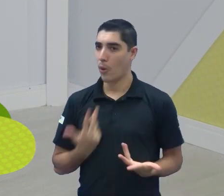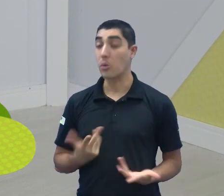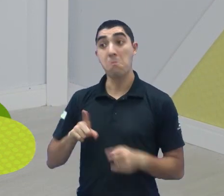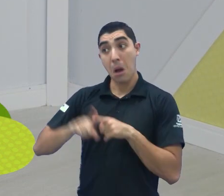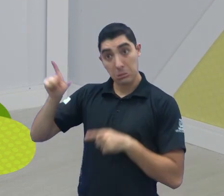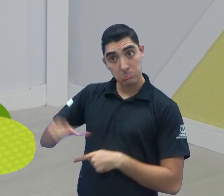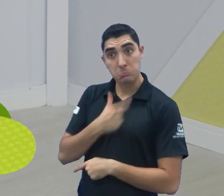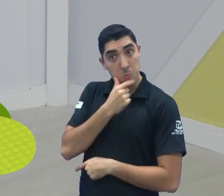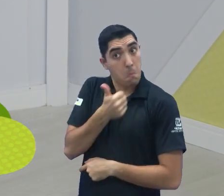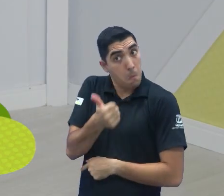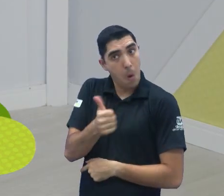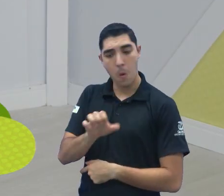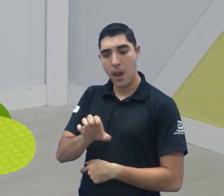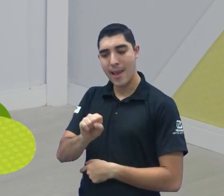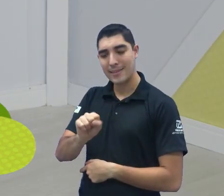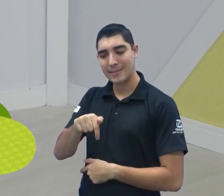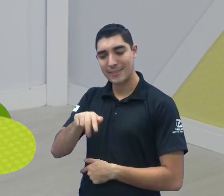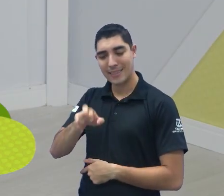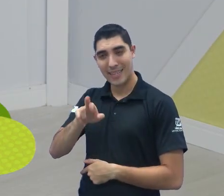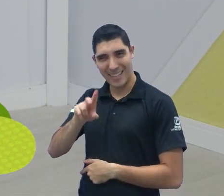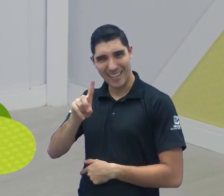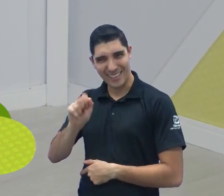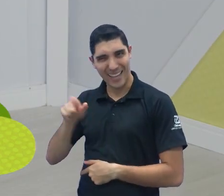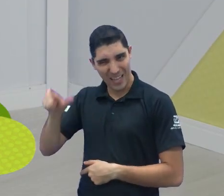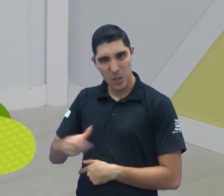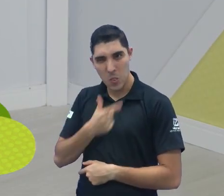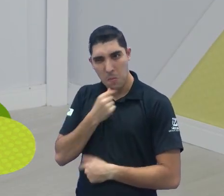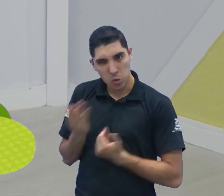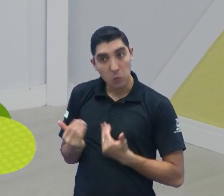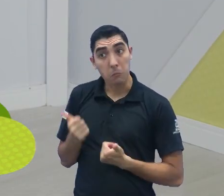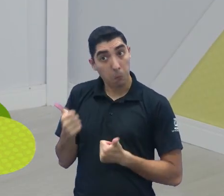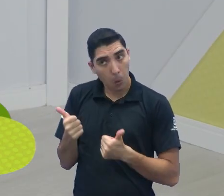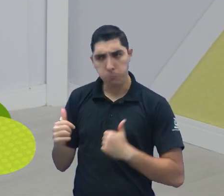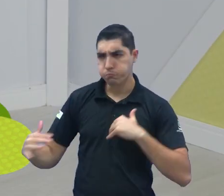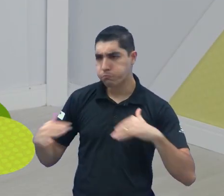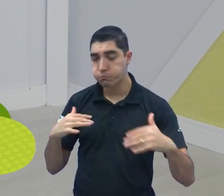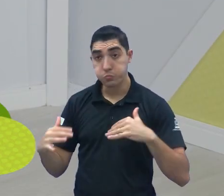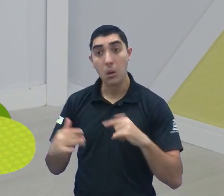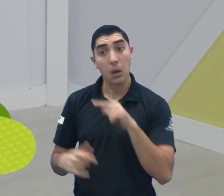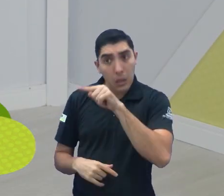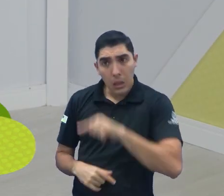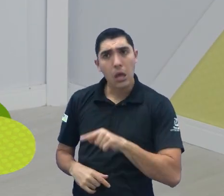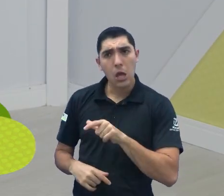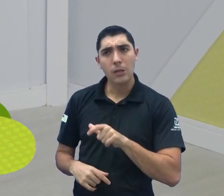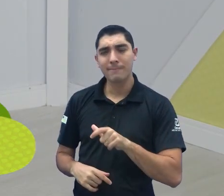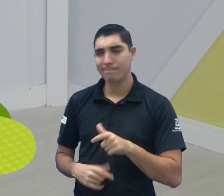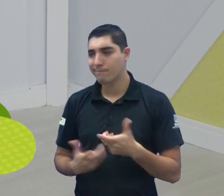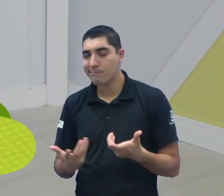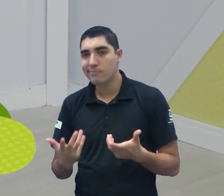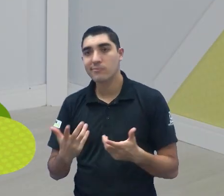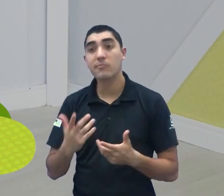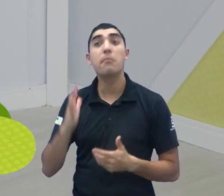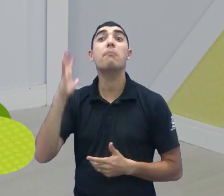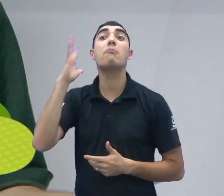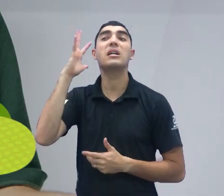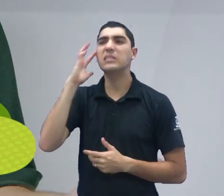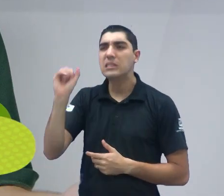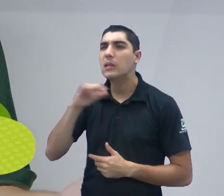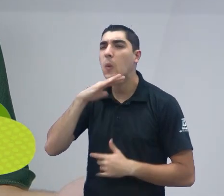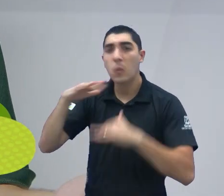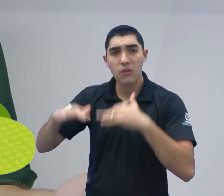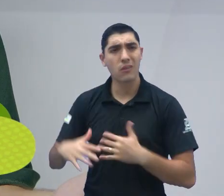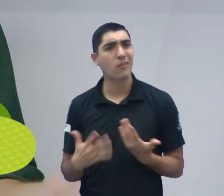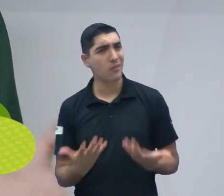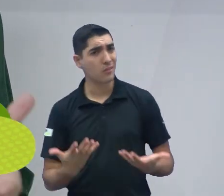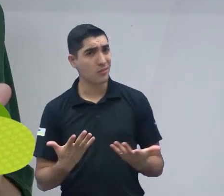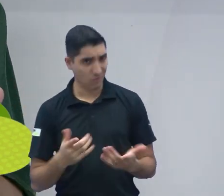chute perigoso aí no final do jogo, mas se você parar para pensar, o garoto realmente entrou numa fria, podia até queimar o garoto, né? Será que era hora de colocar o